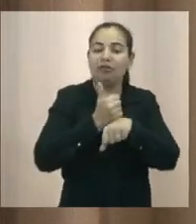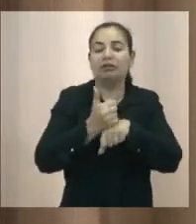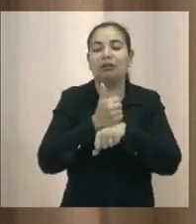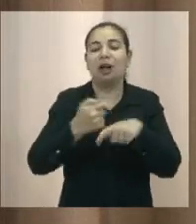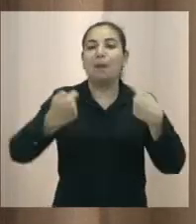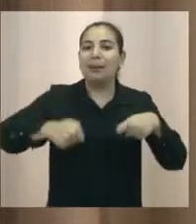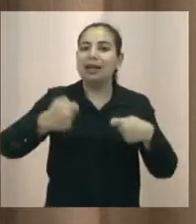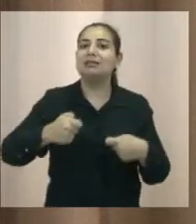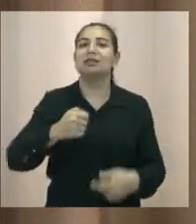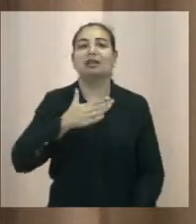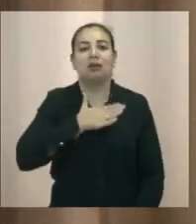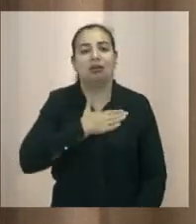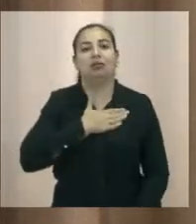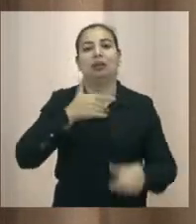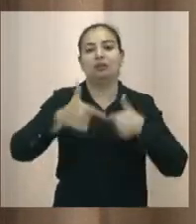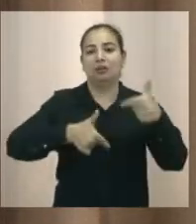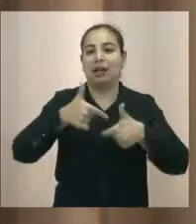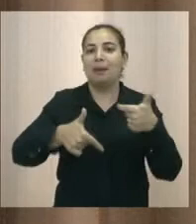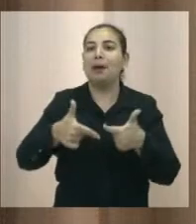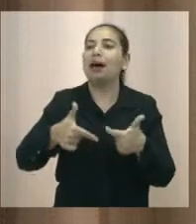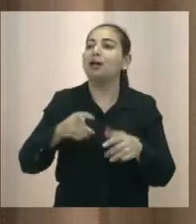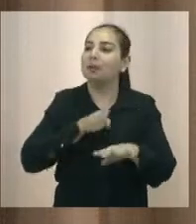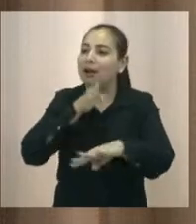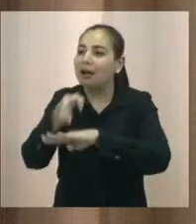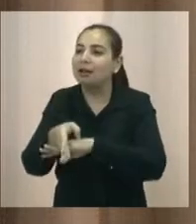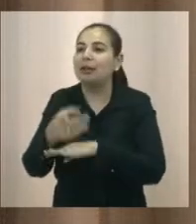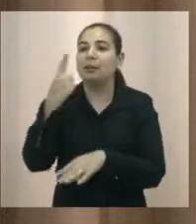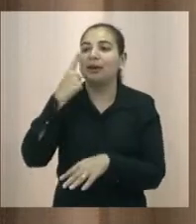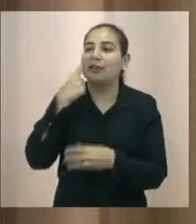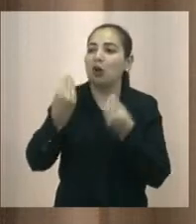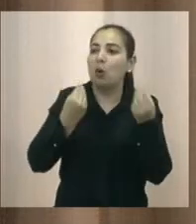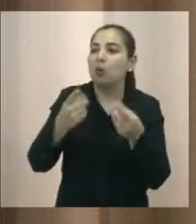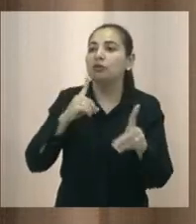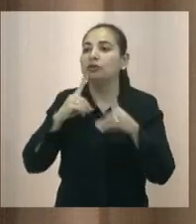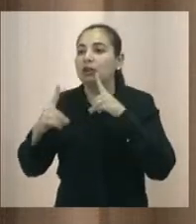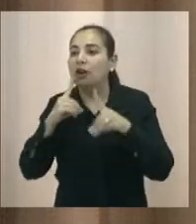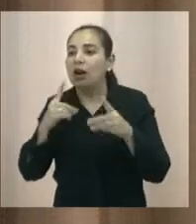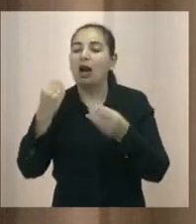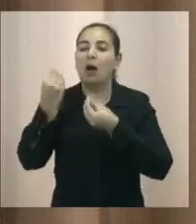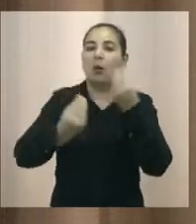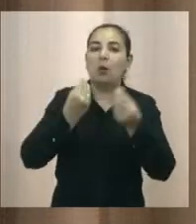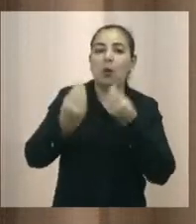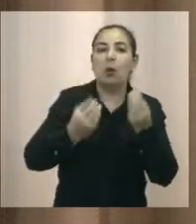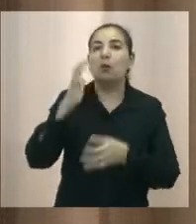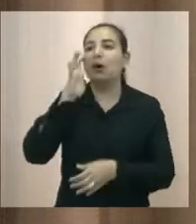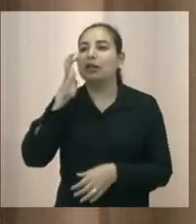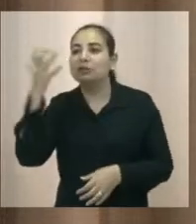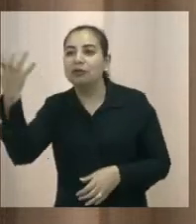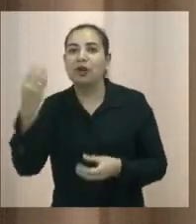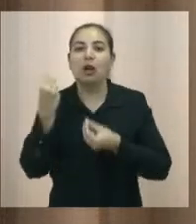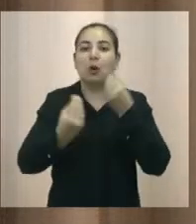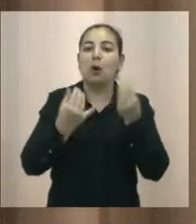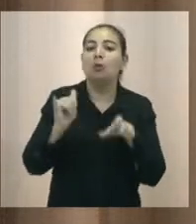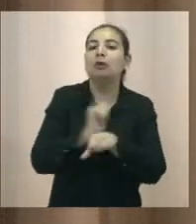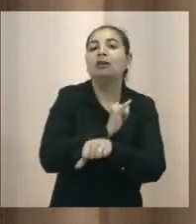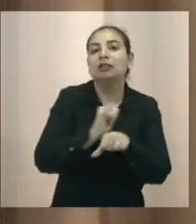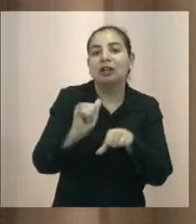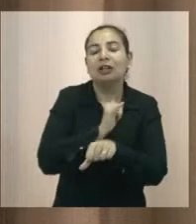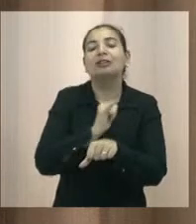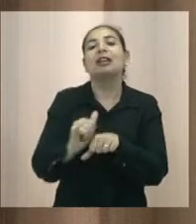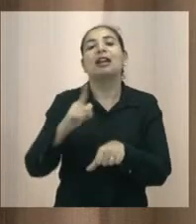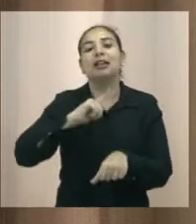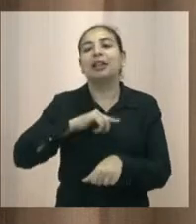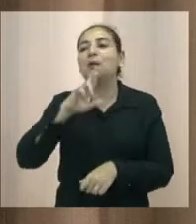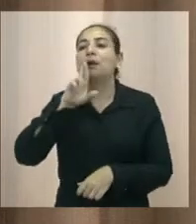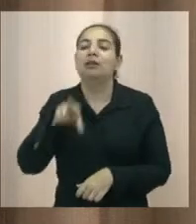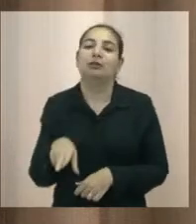por uma judicialização, mas por um diálogo institucional que você já consegue resolver e assegurar. Negociação de bons resultados.